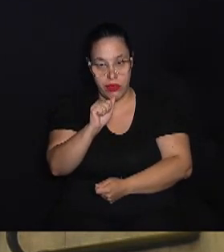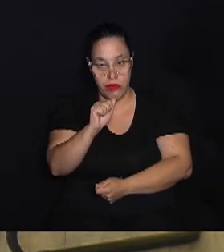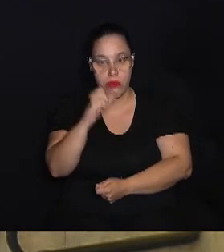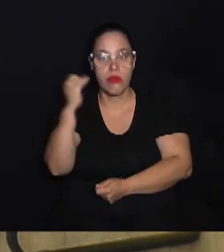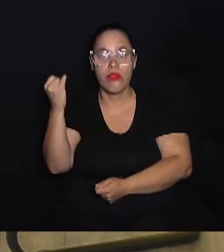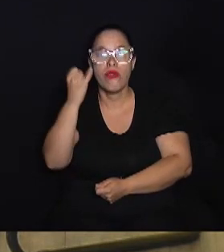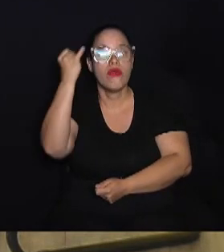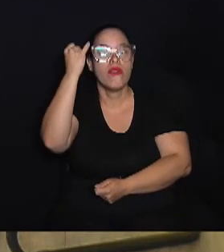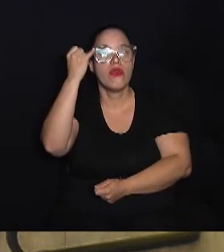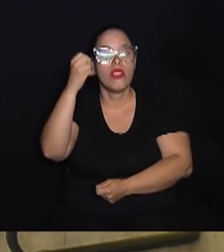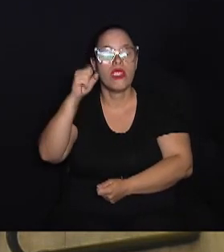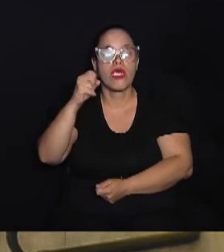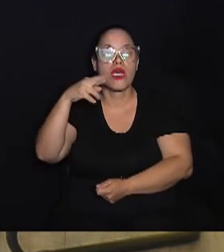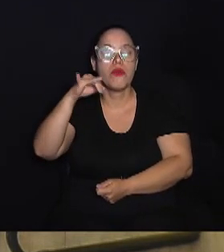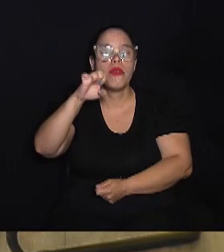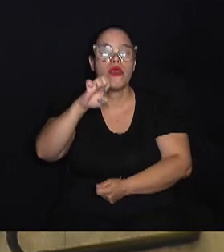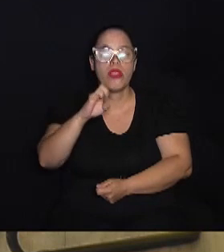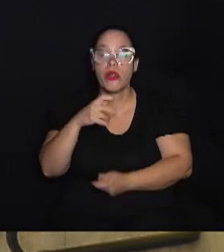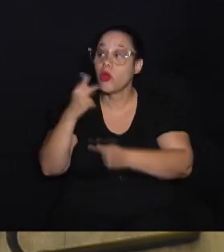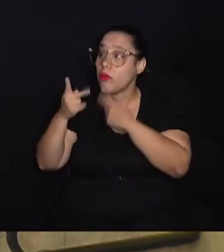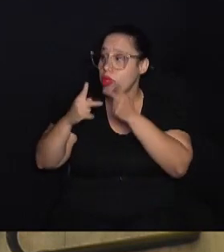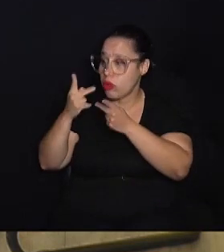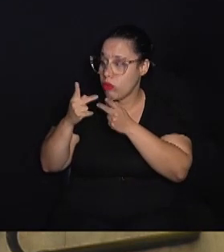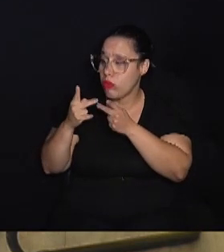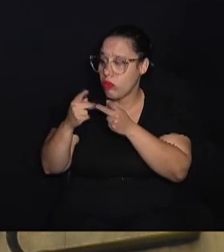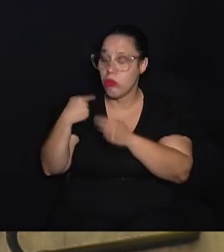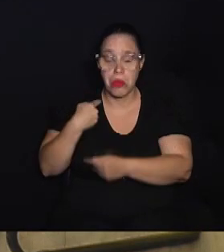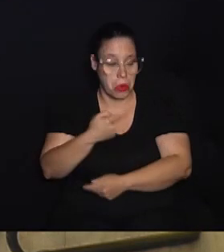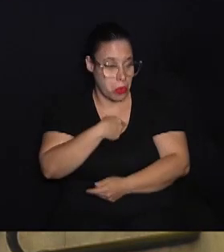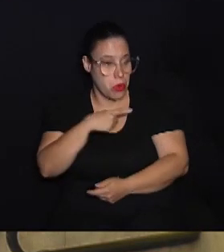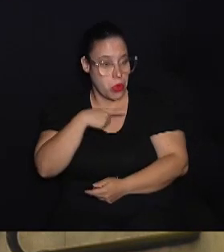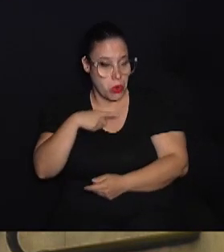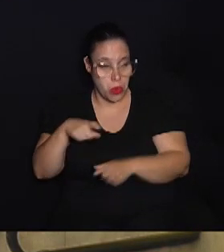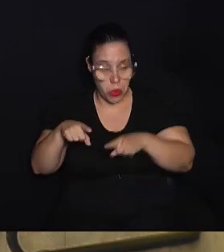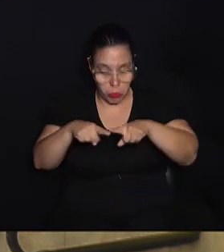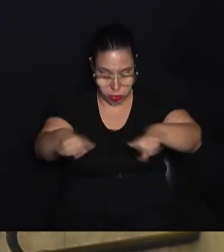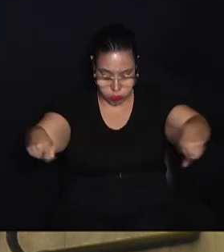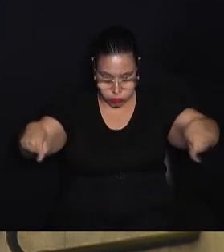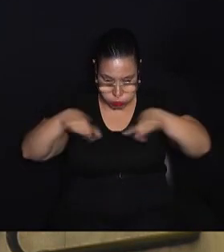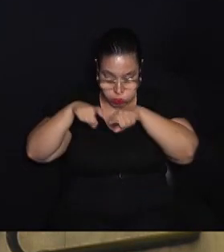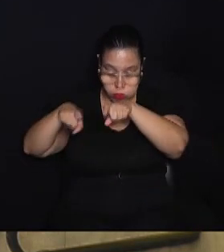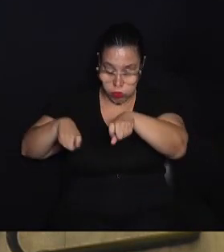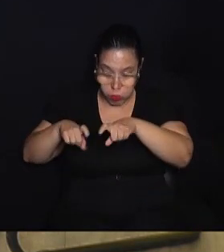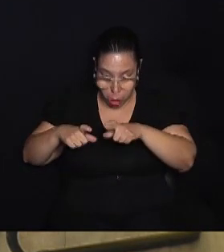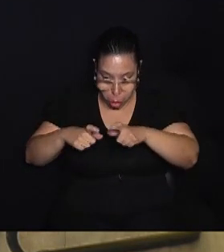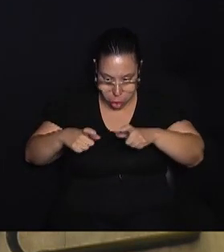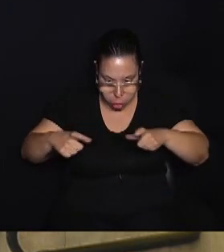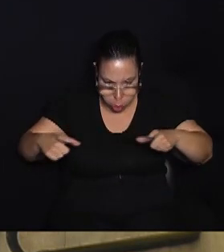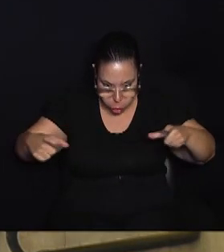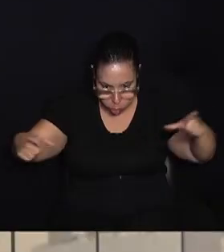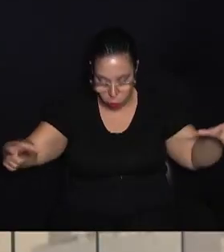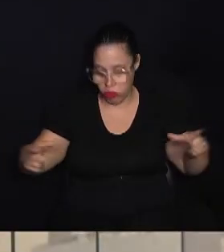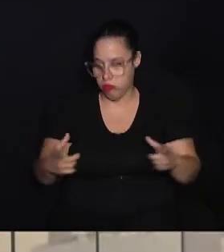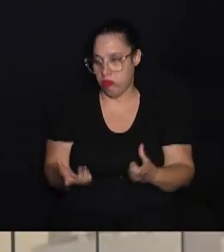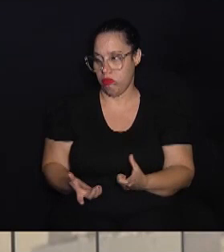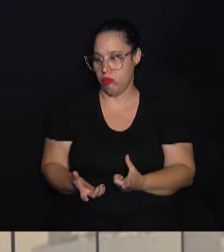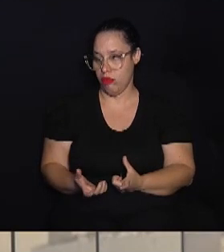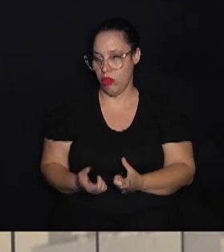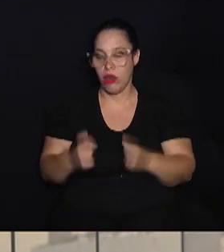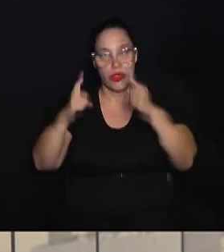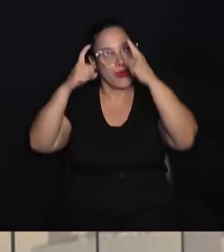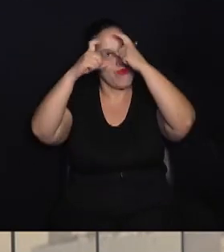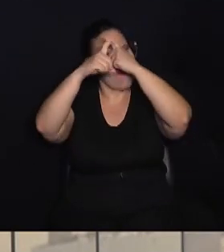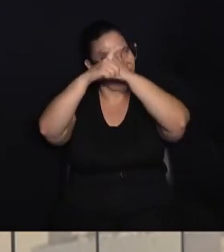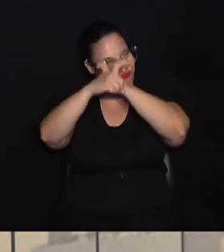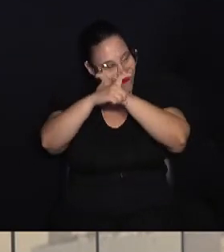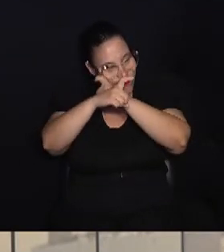que a Simone comentou, a gente tem uma área agrícola enorme, tem uns desafios,